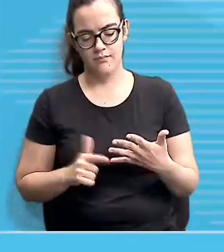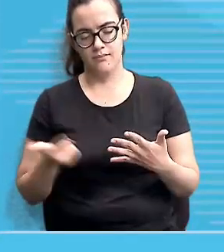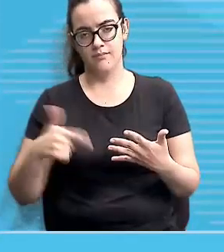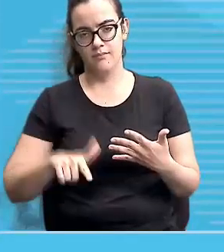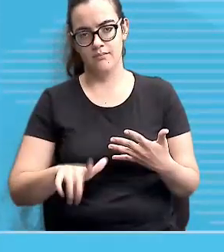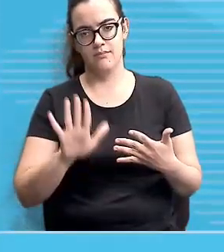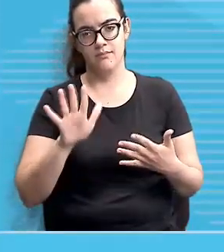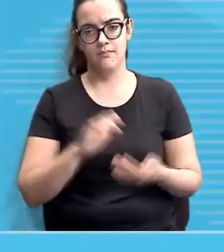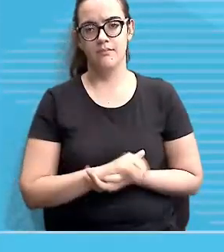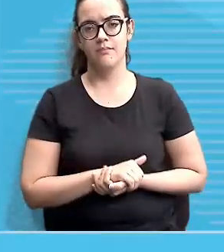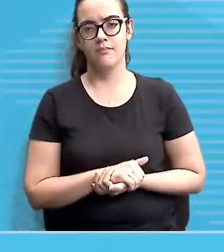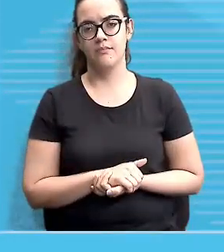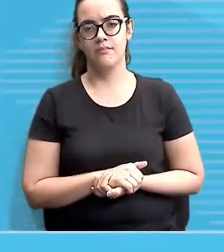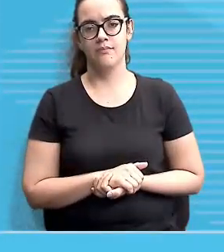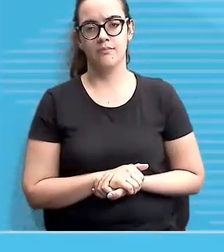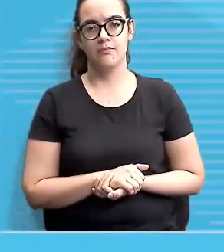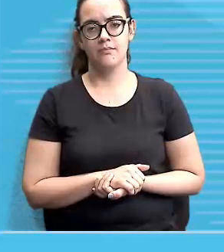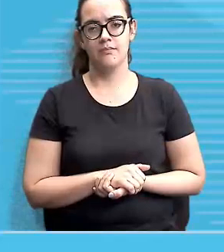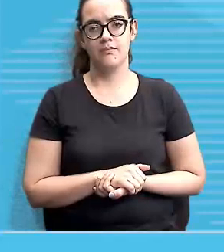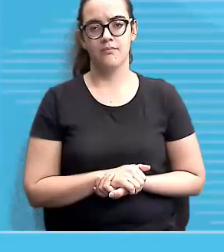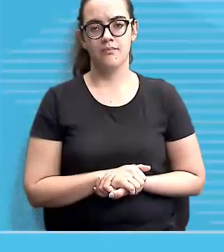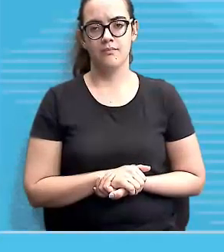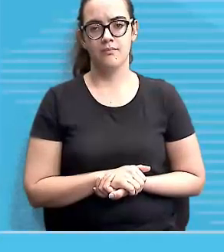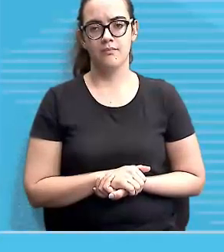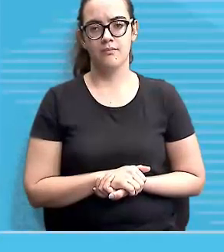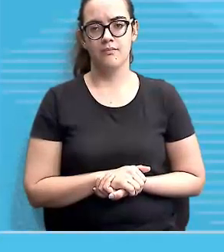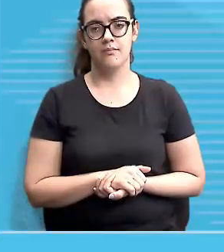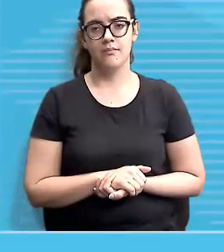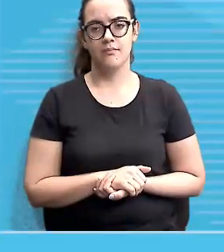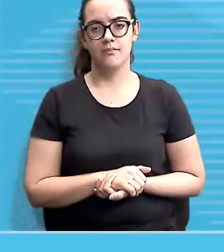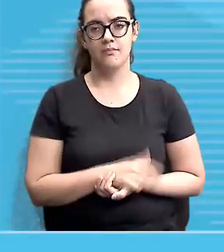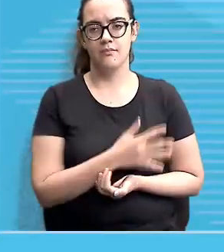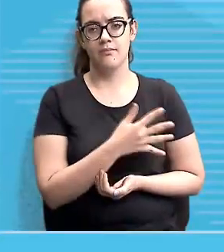e já aumentou um pouquinho né em relação ao primeiro